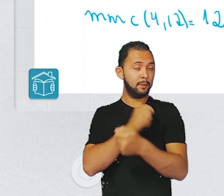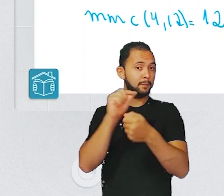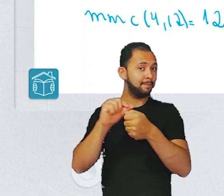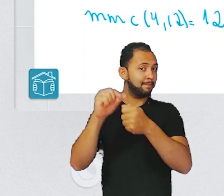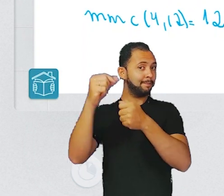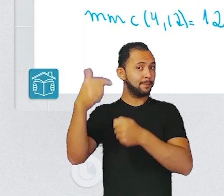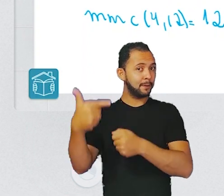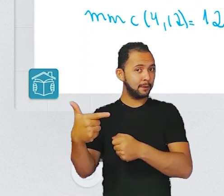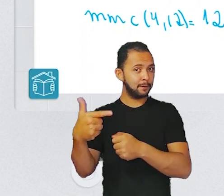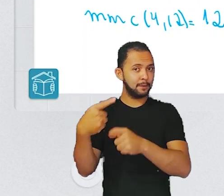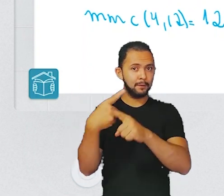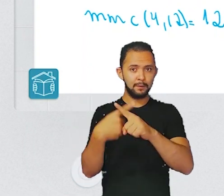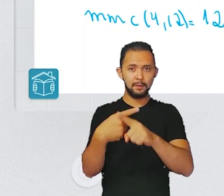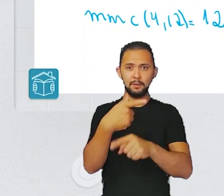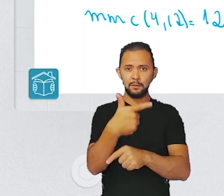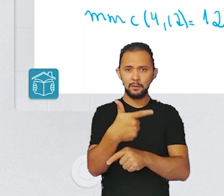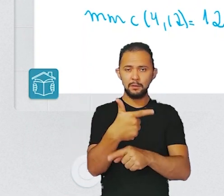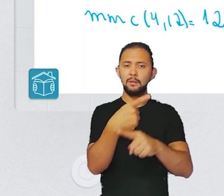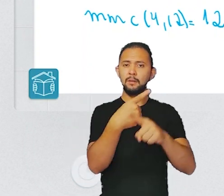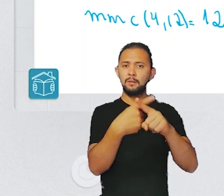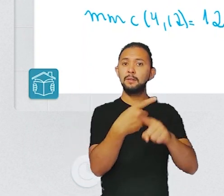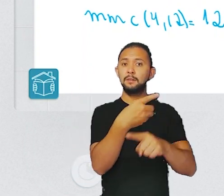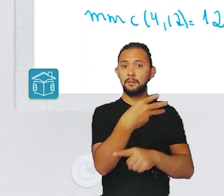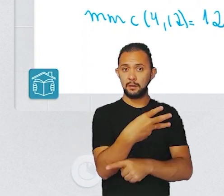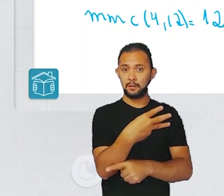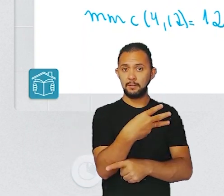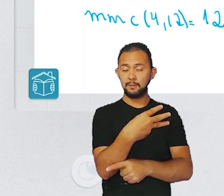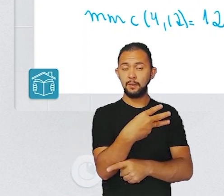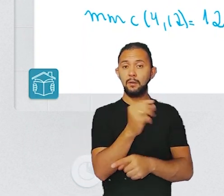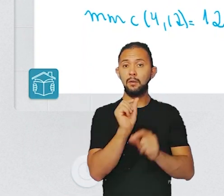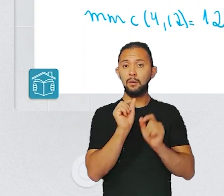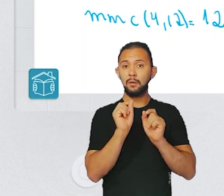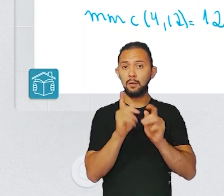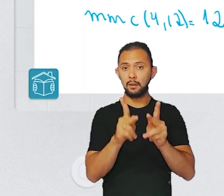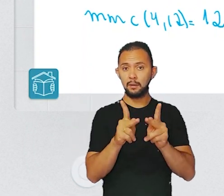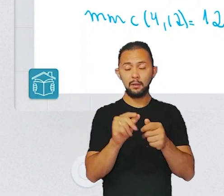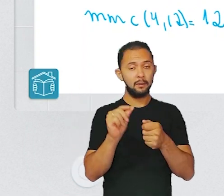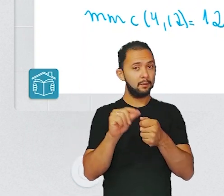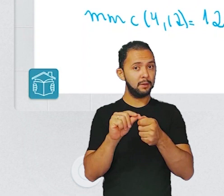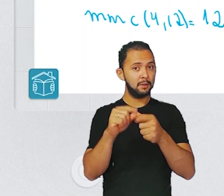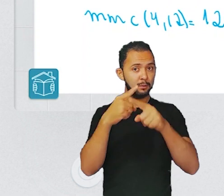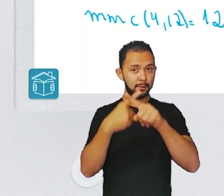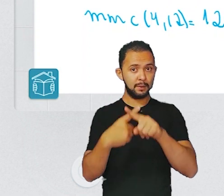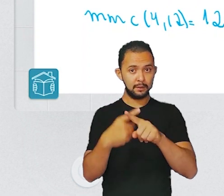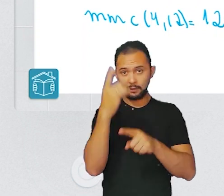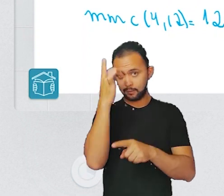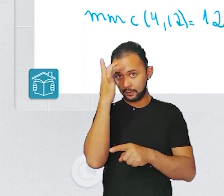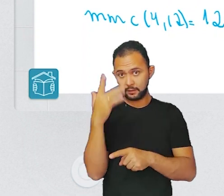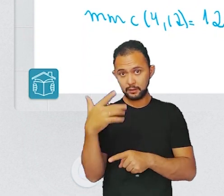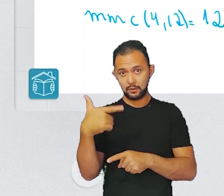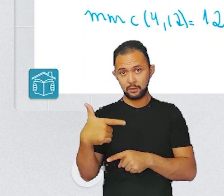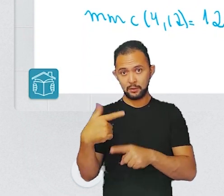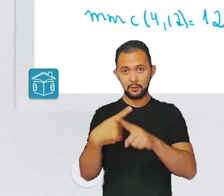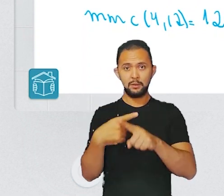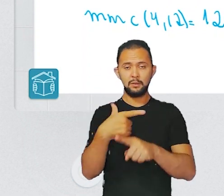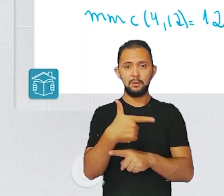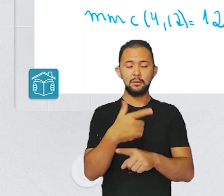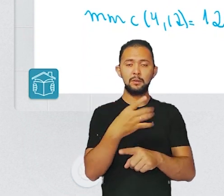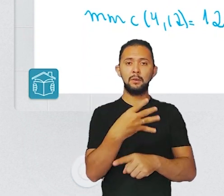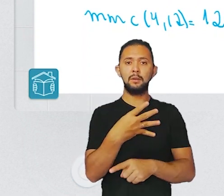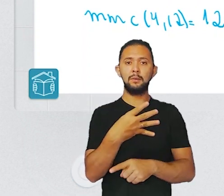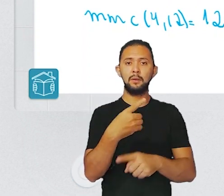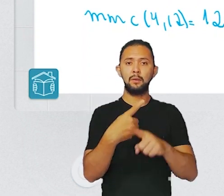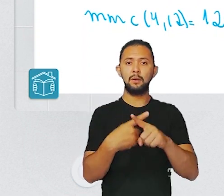vezes 2 vezes 2 vezes 3. E essa multiplicação é fácil de fazer, ó. 2 vezes 2, 4.